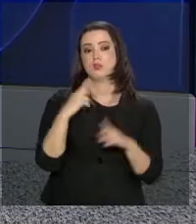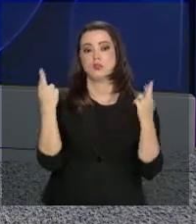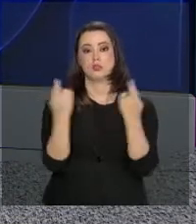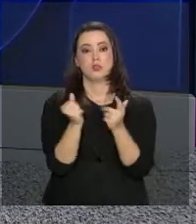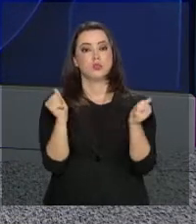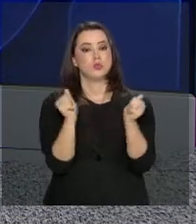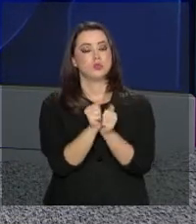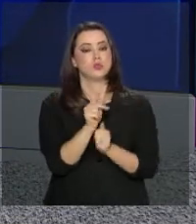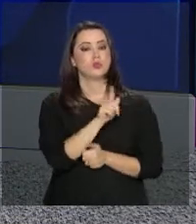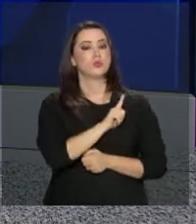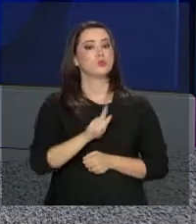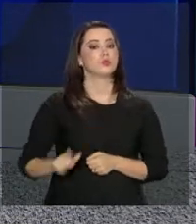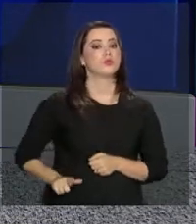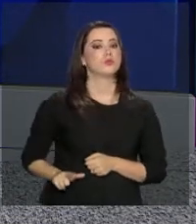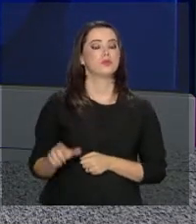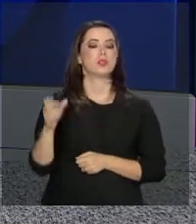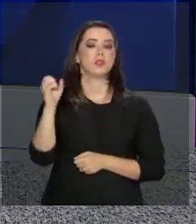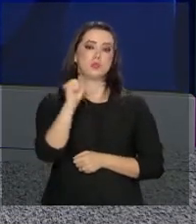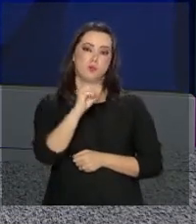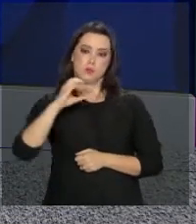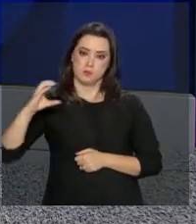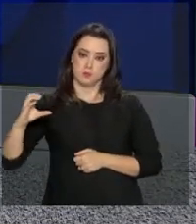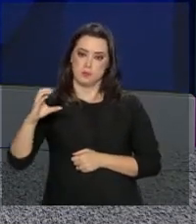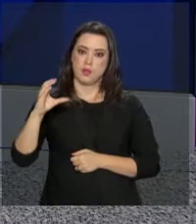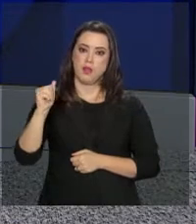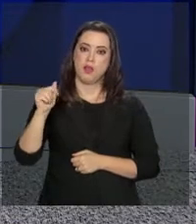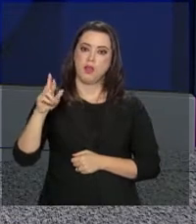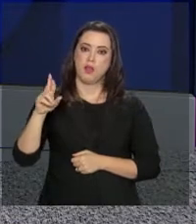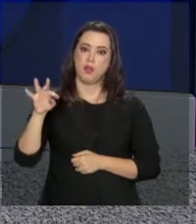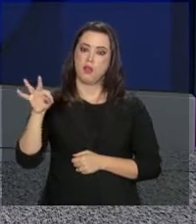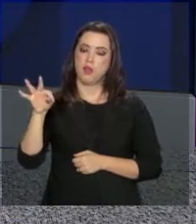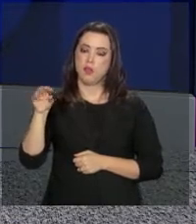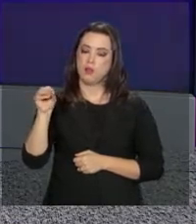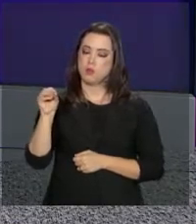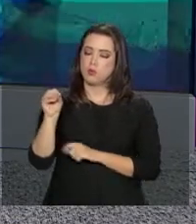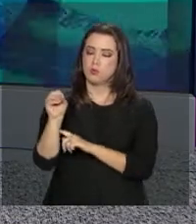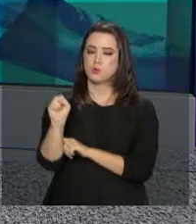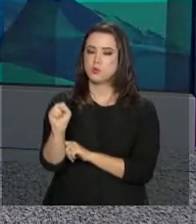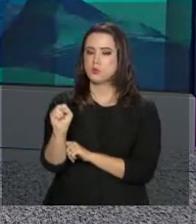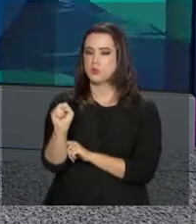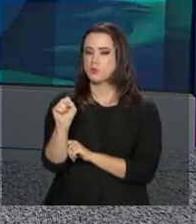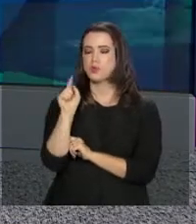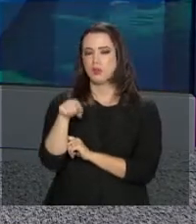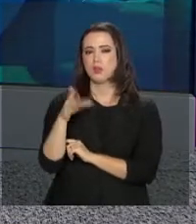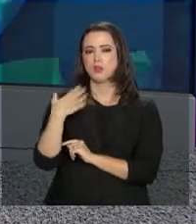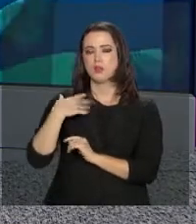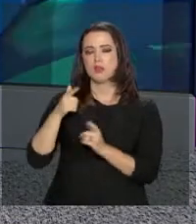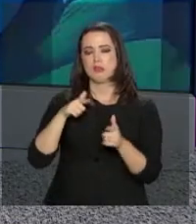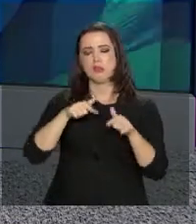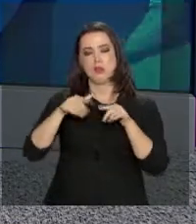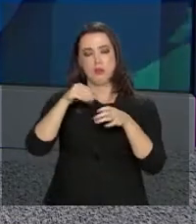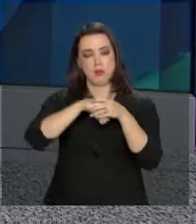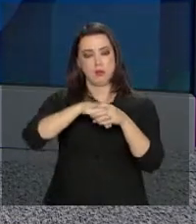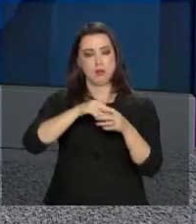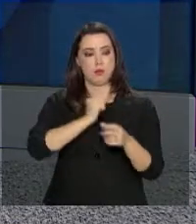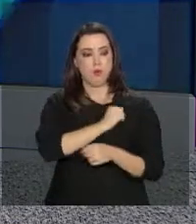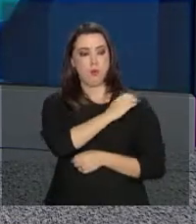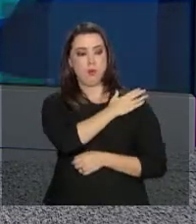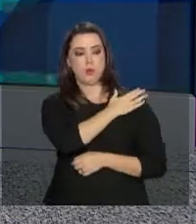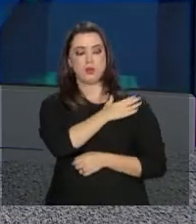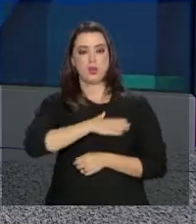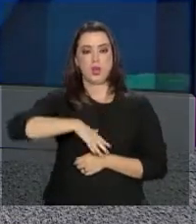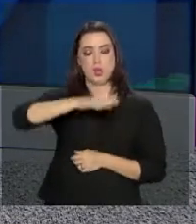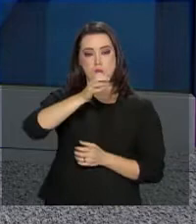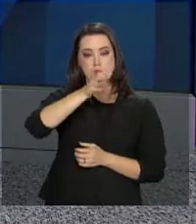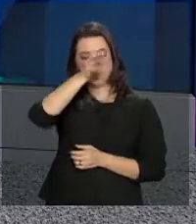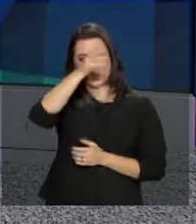governador o eleito de santa catarina carlos moisés da silva que é coronel do corpo de bombeiros durante o almoço de hoje com militares